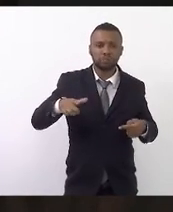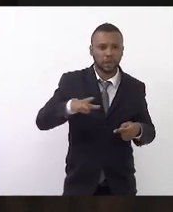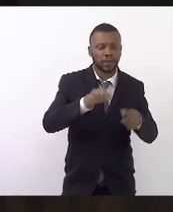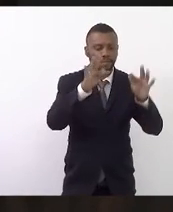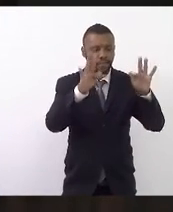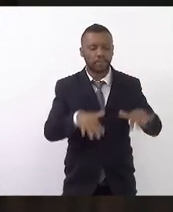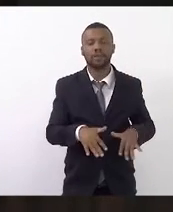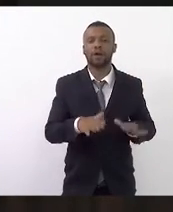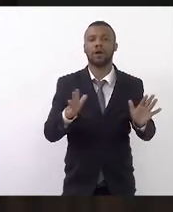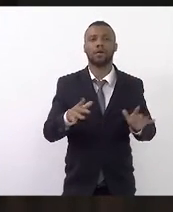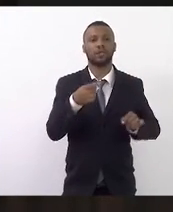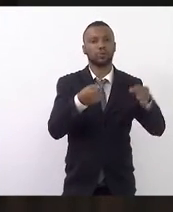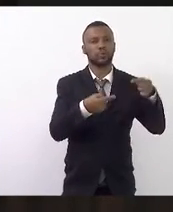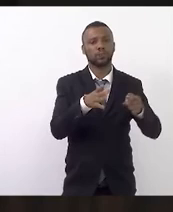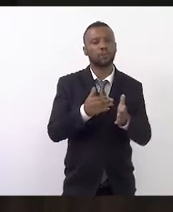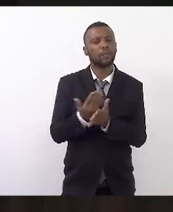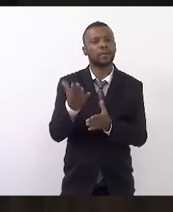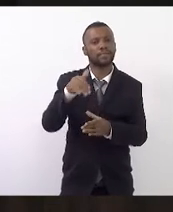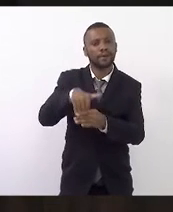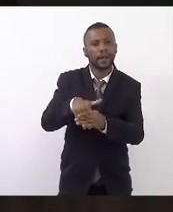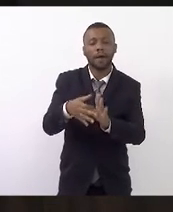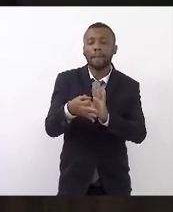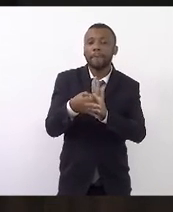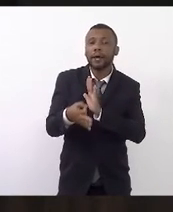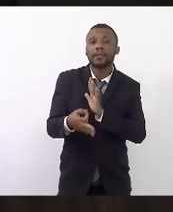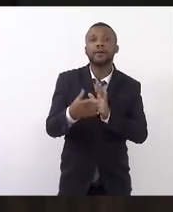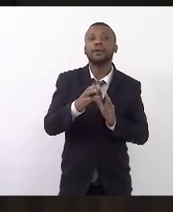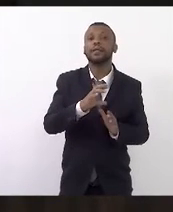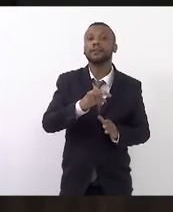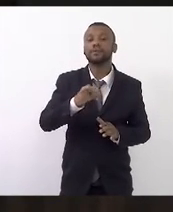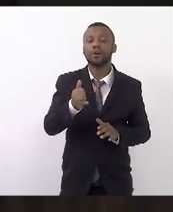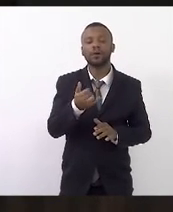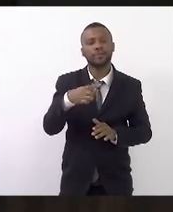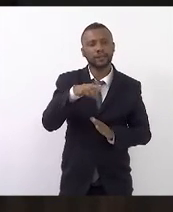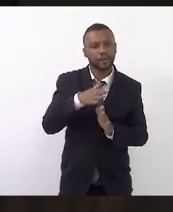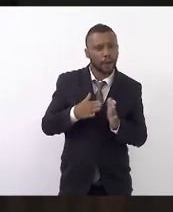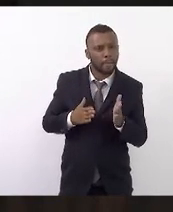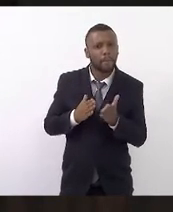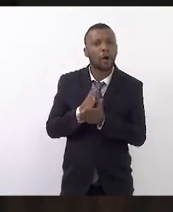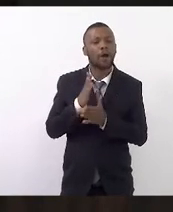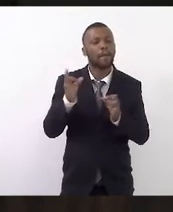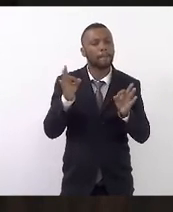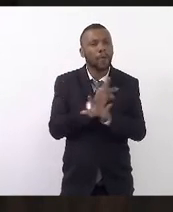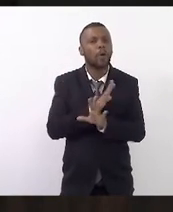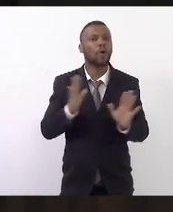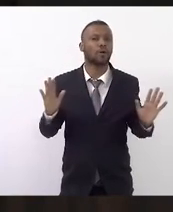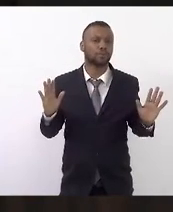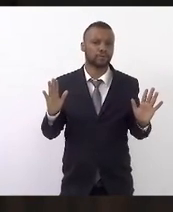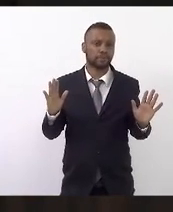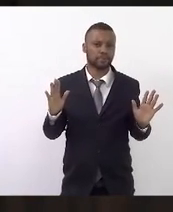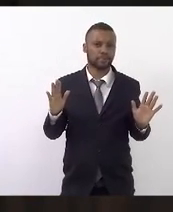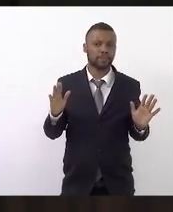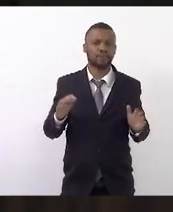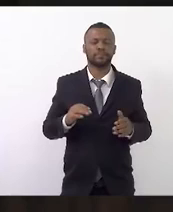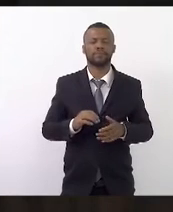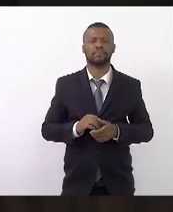discussão. Em votação, parecer da CCJ. Senhores que aprovam, permaneçam como estão.